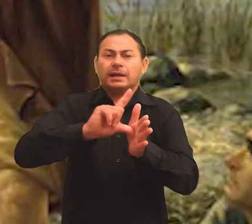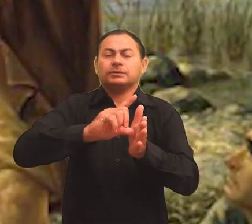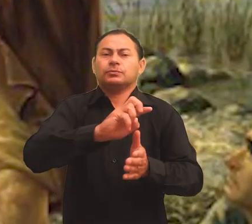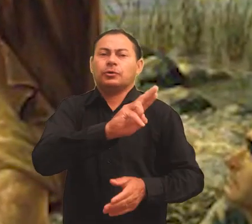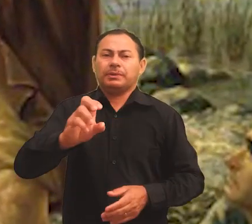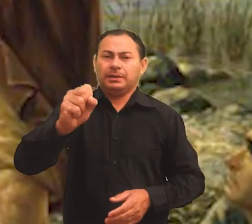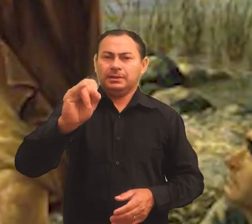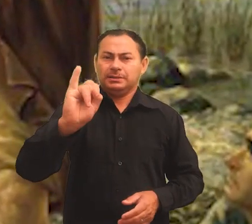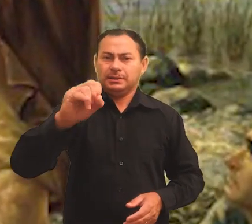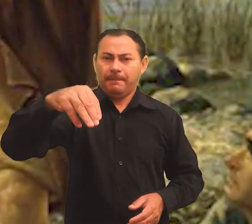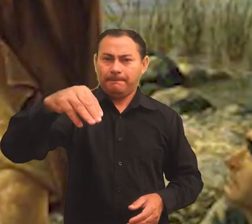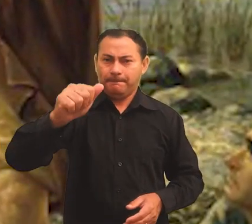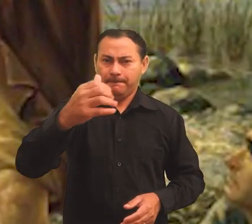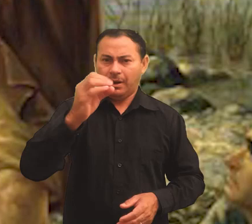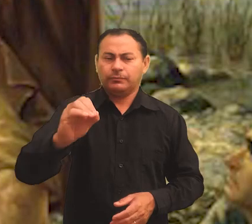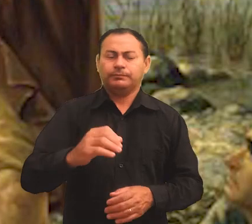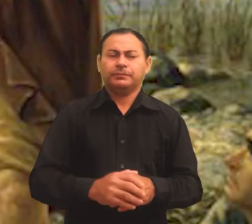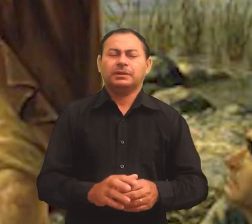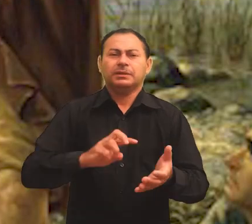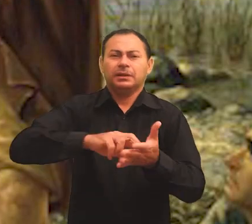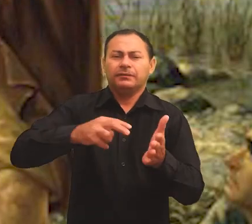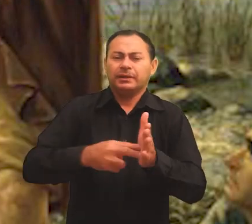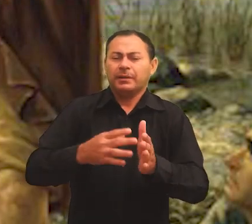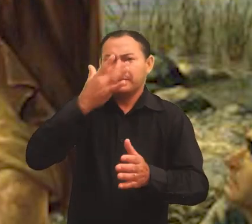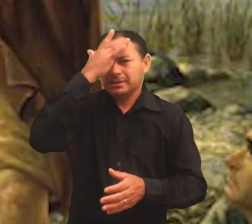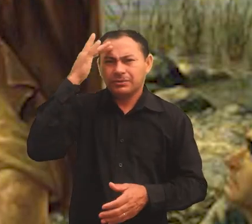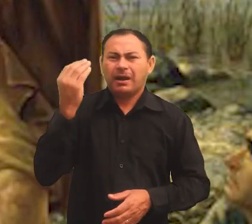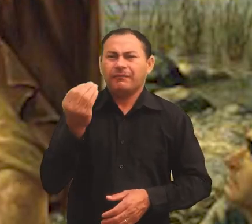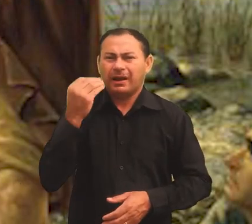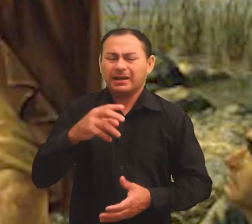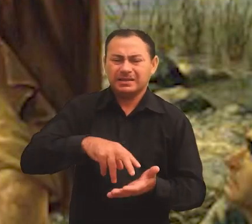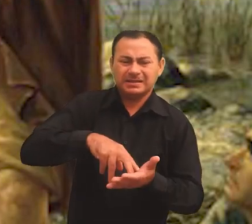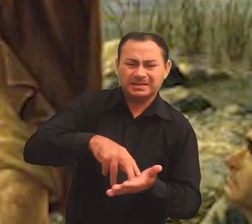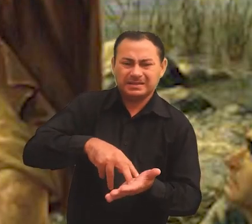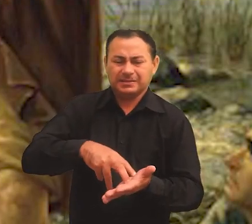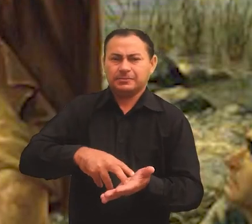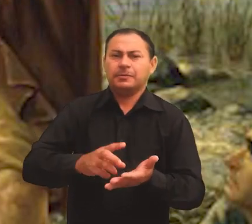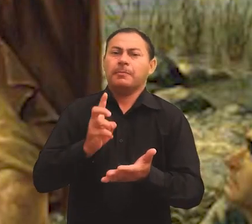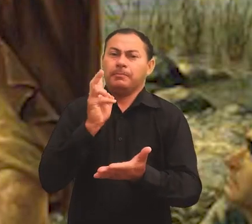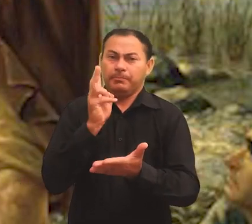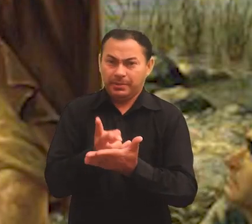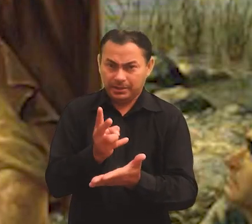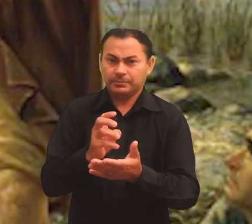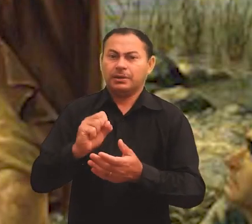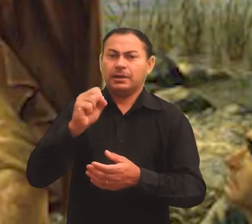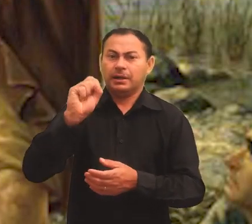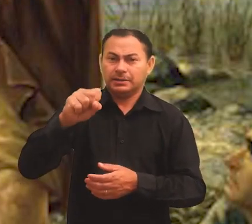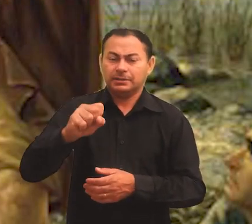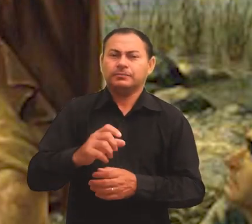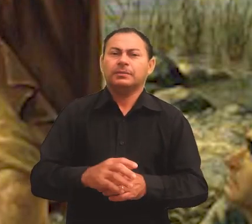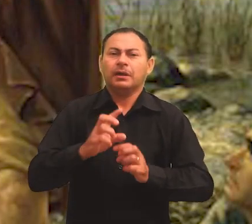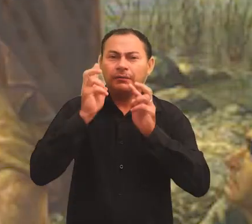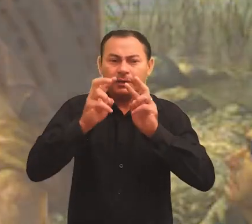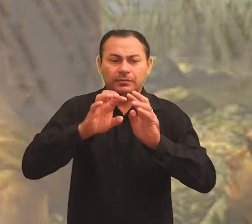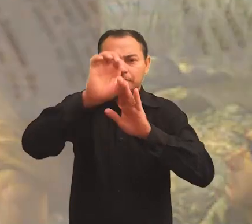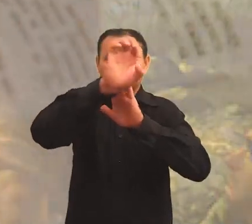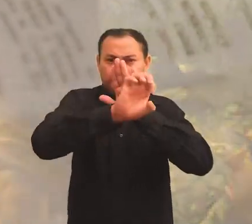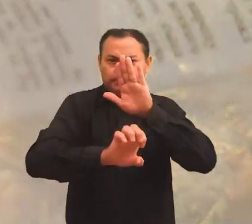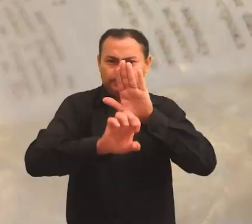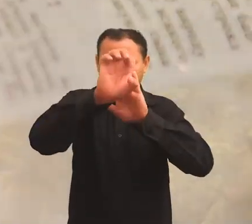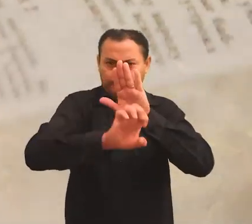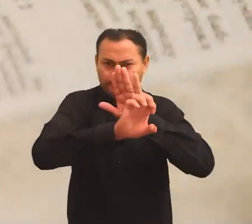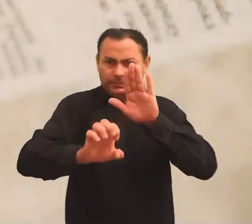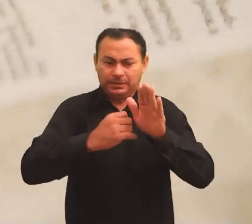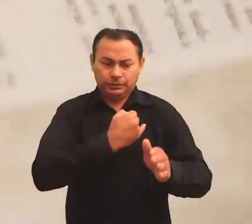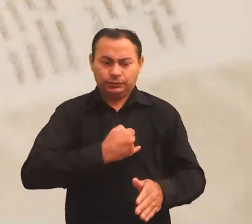melhor definição de Simão é instabilidade. Mesmo assim, acompanhe a leitura do Evangelho de João,